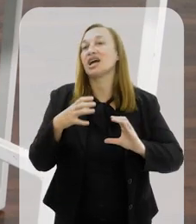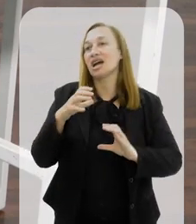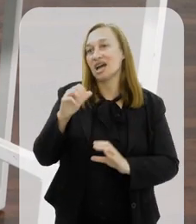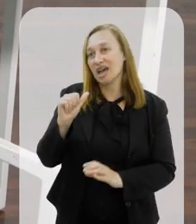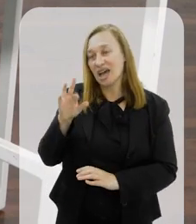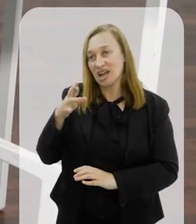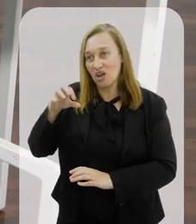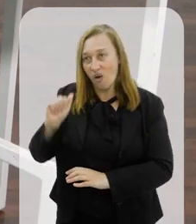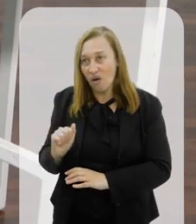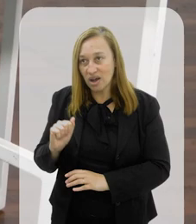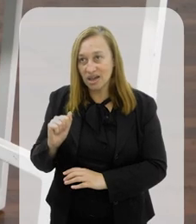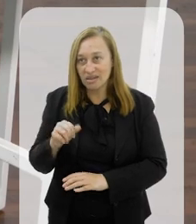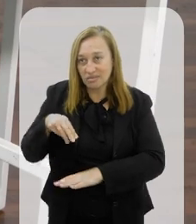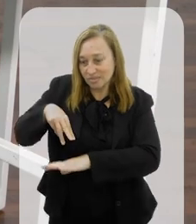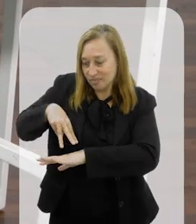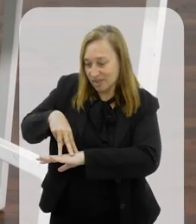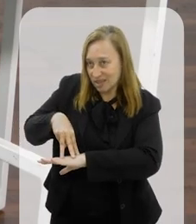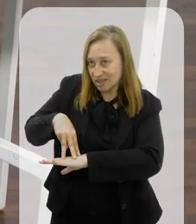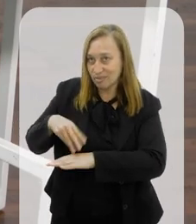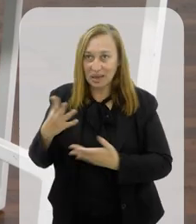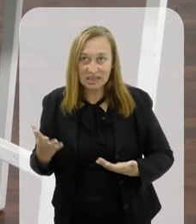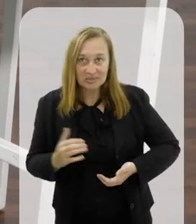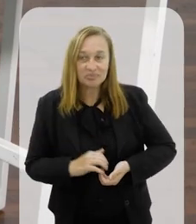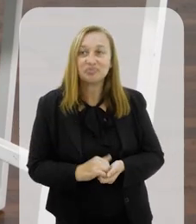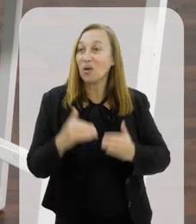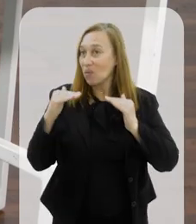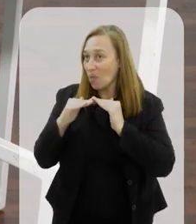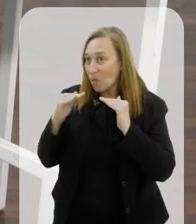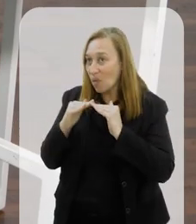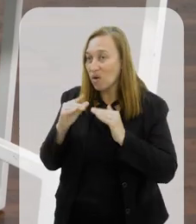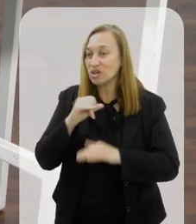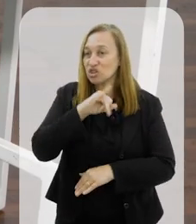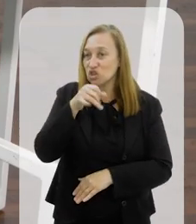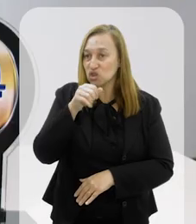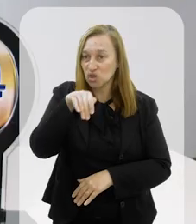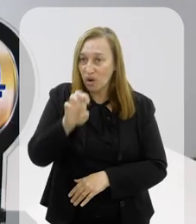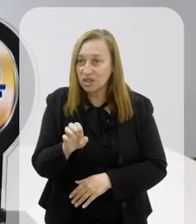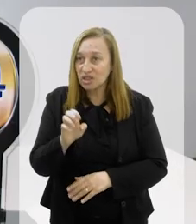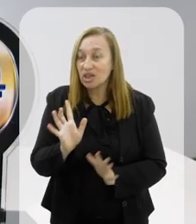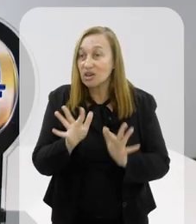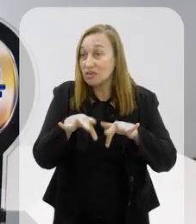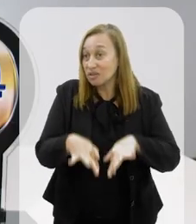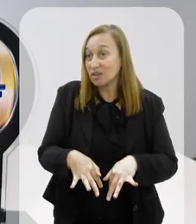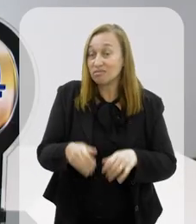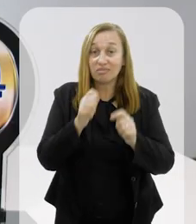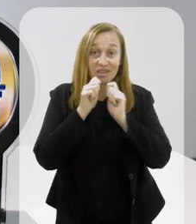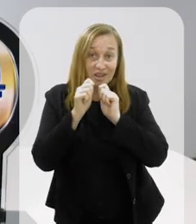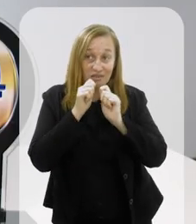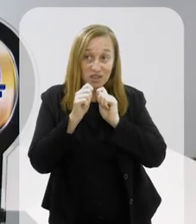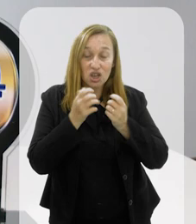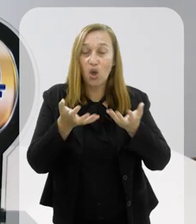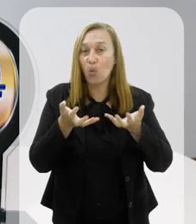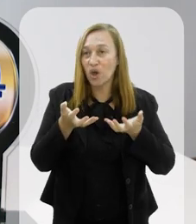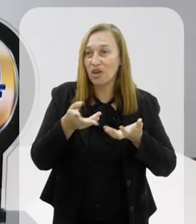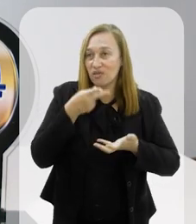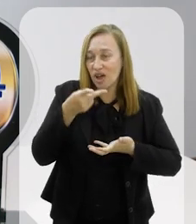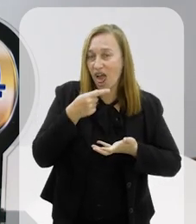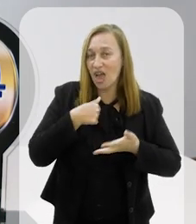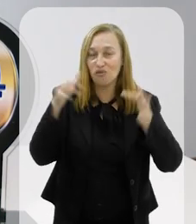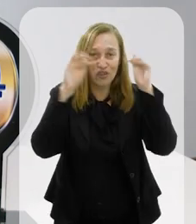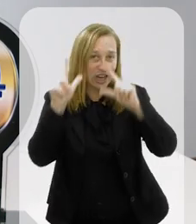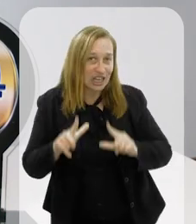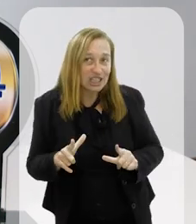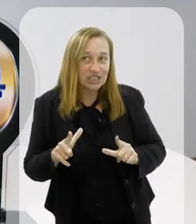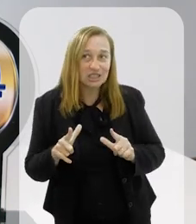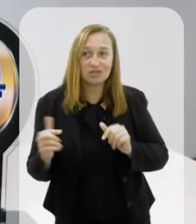carioca muito Marquez de Sapucaí concordo Jor A gente tá se caminhando agora pro finalzinho da nossa entrevista eu quero te